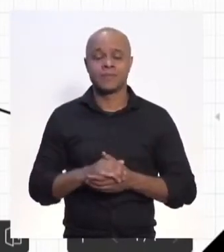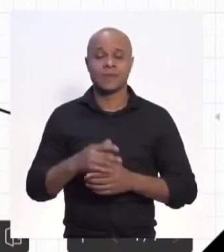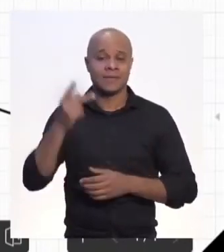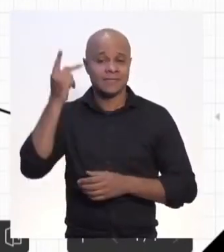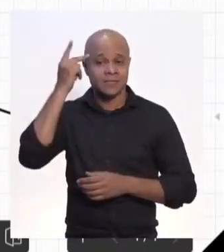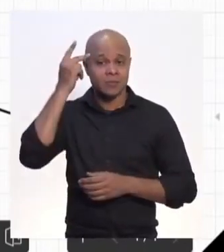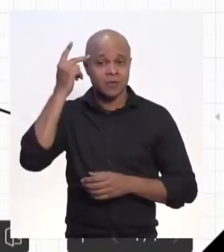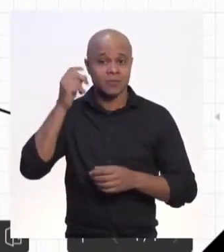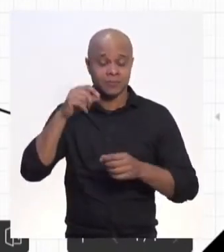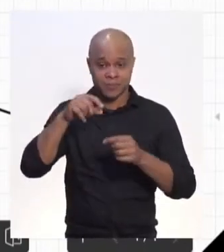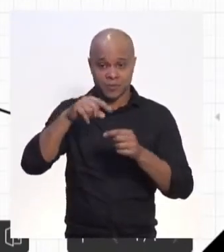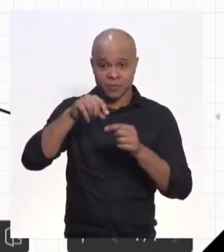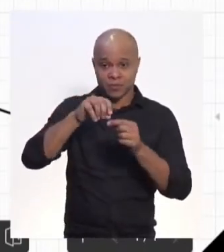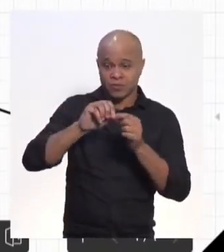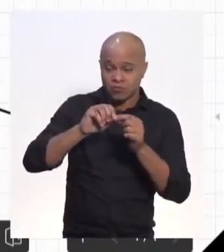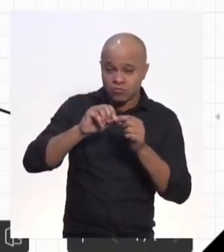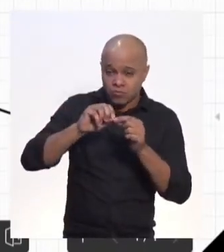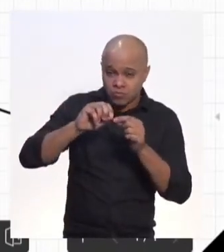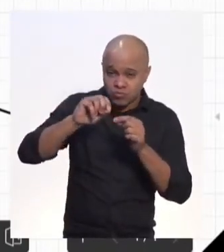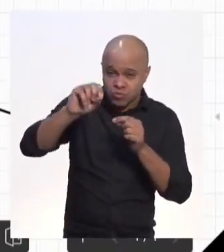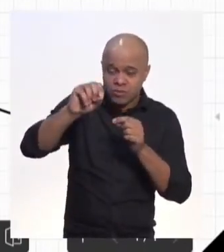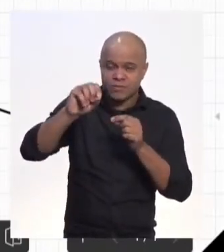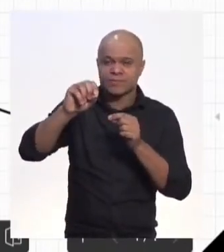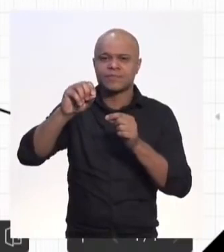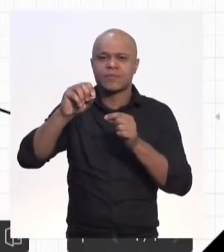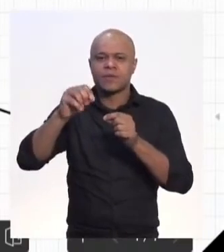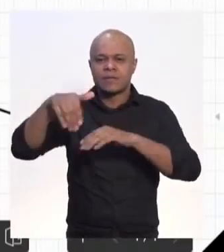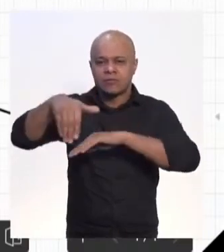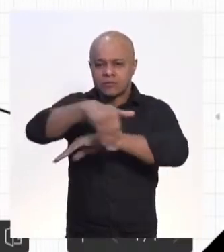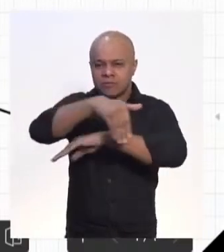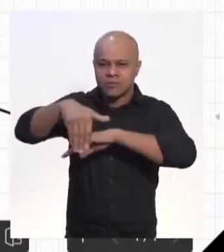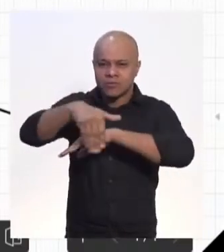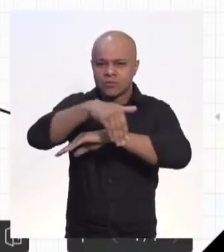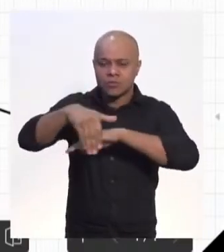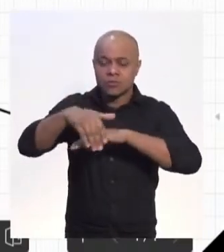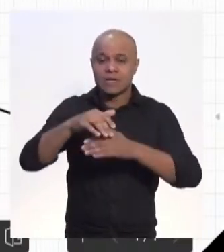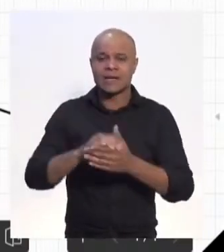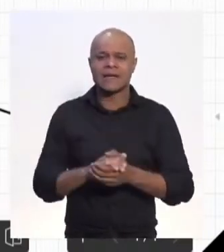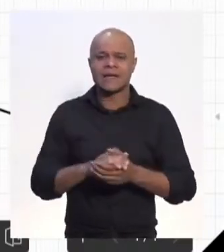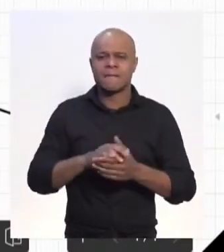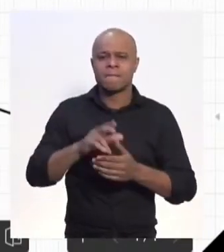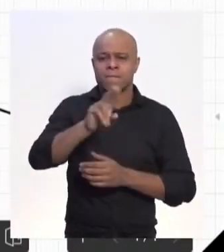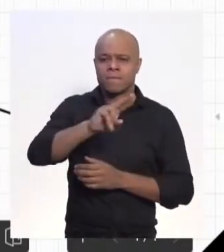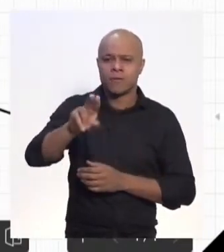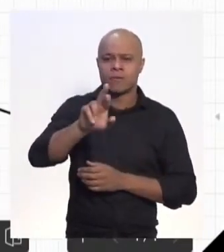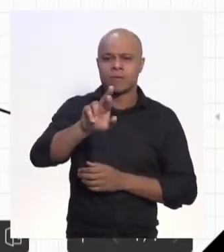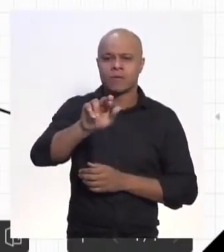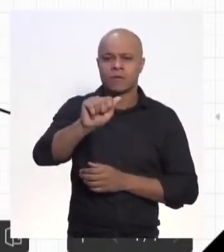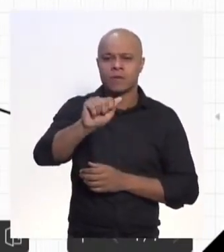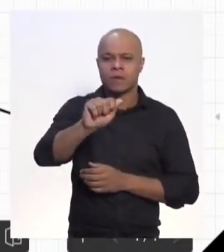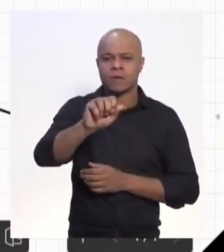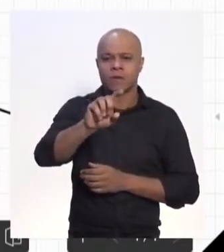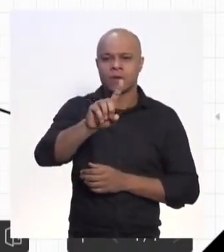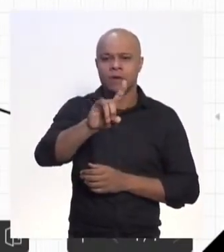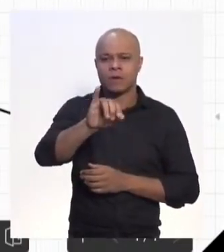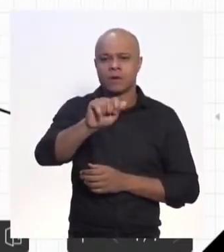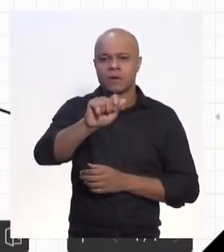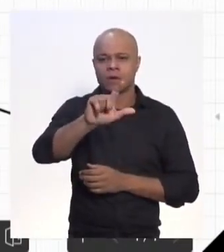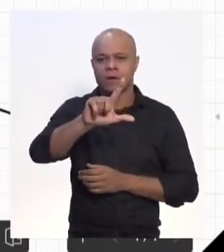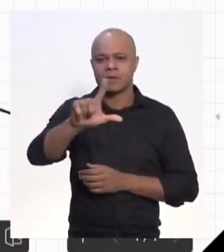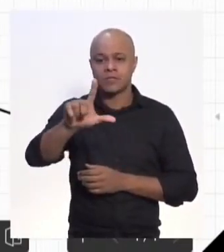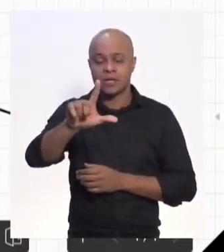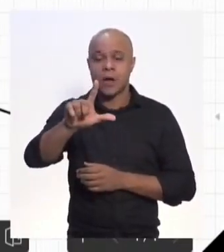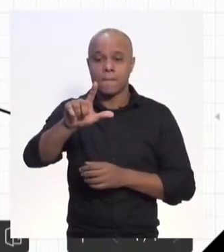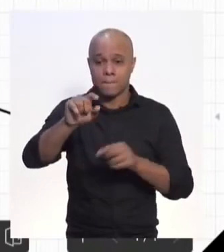e você está trafegando numa rodovia radial. Em linha reta? Isso. Sabe qual é a